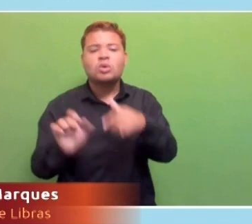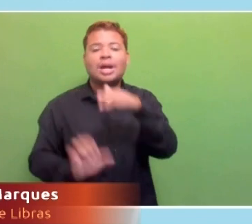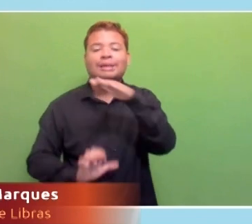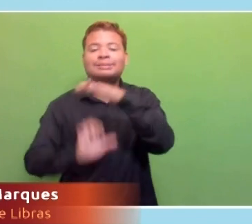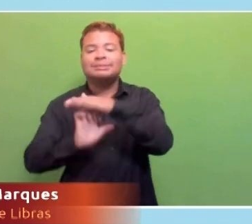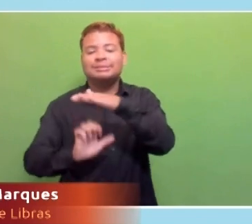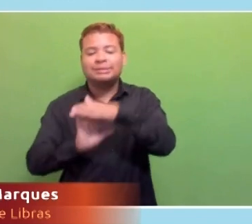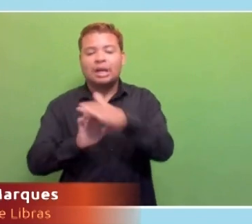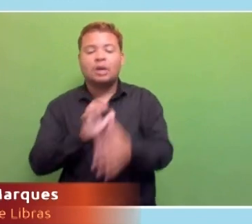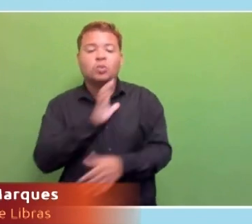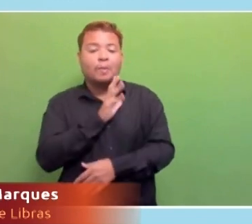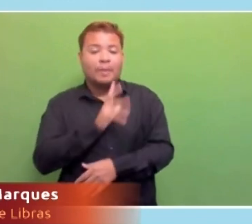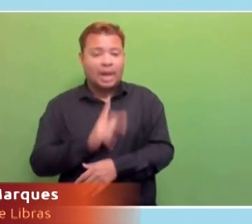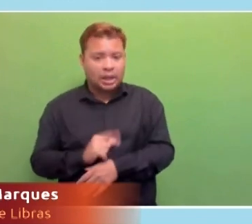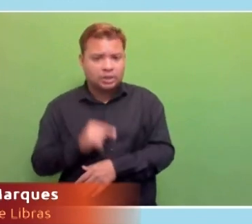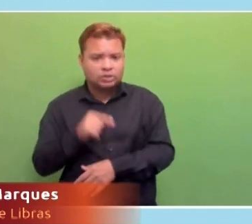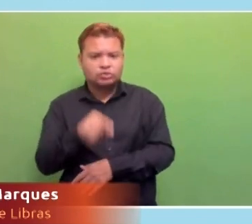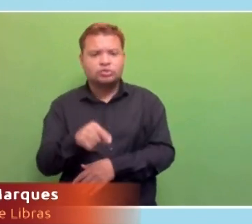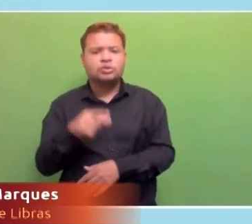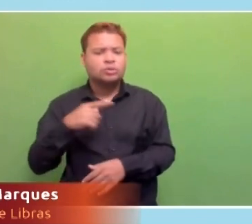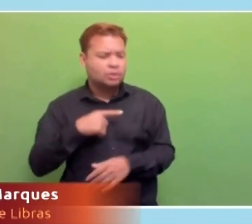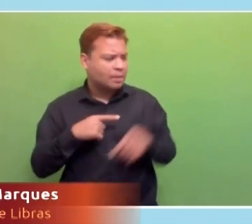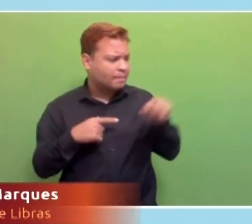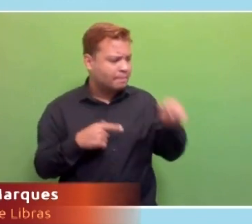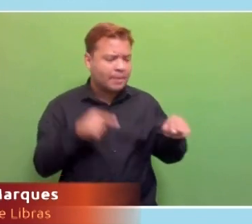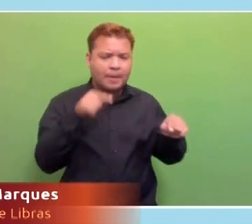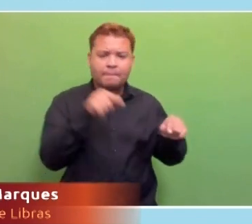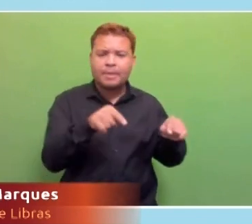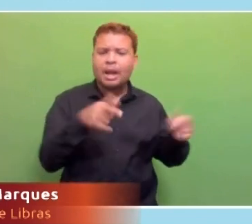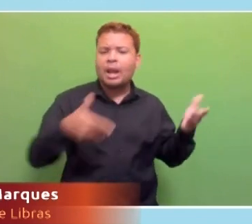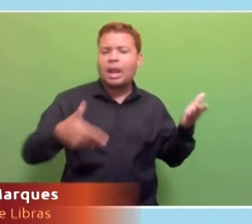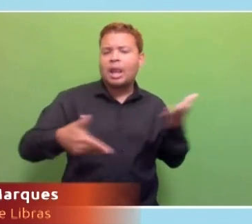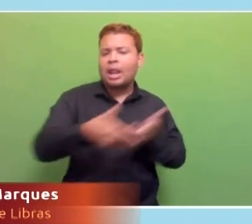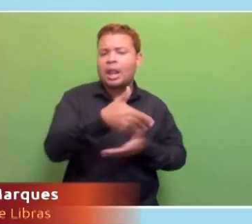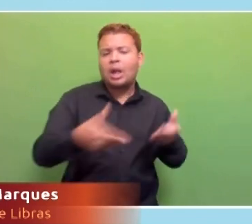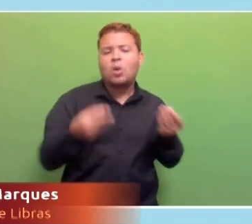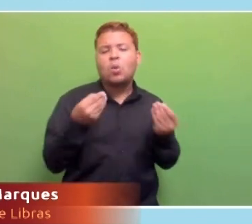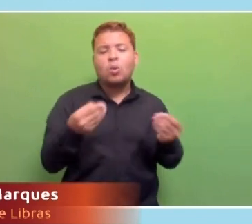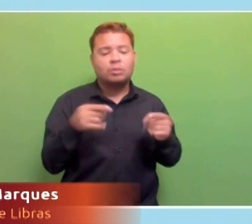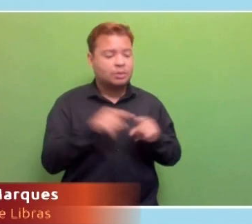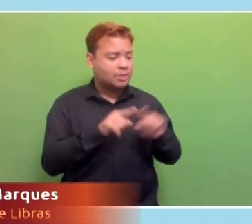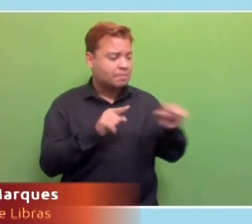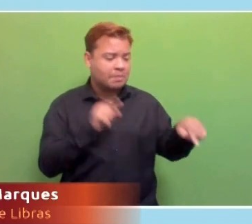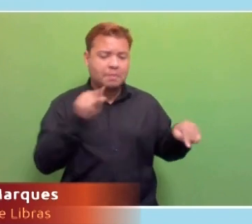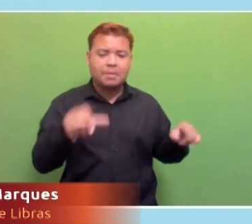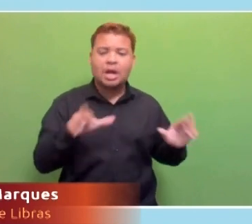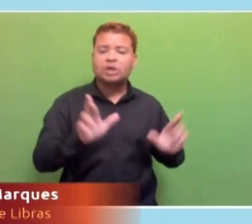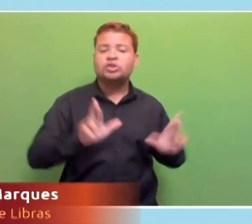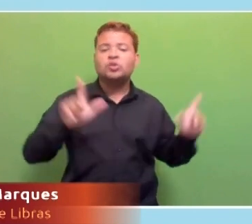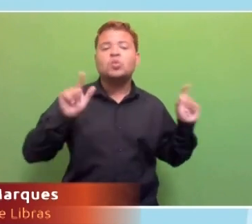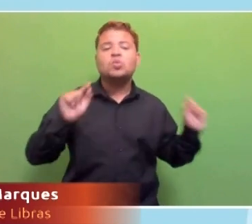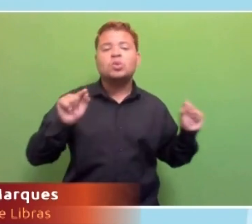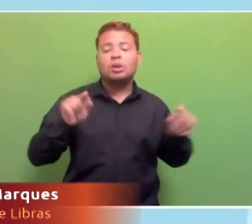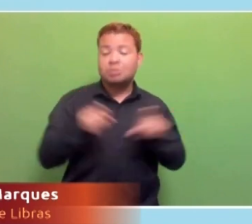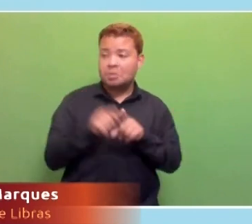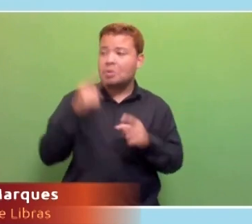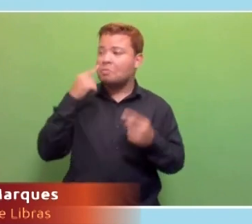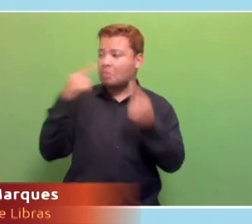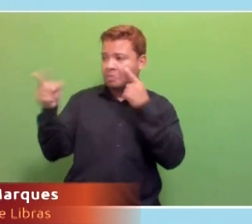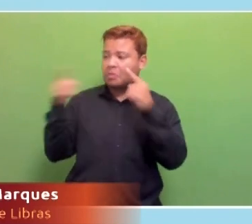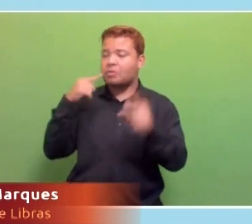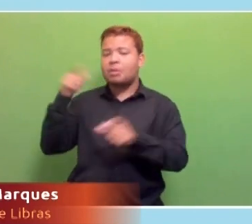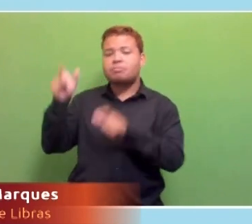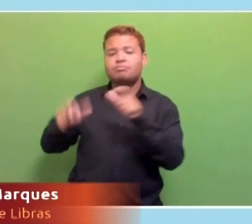se relacionam? O que há de diferente entre eles também? Já ouvi alguns analistas dizendo que